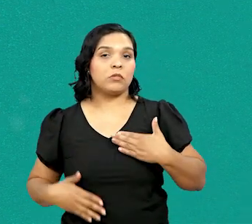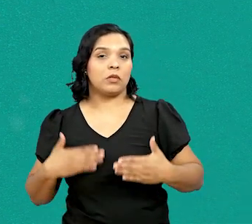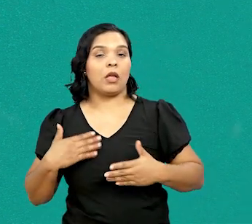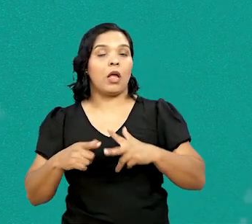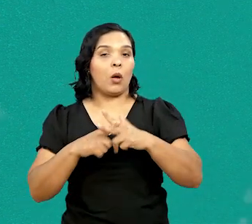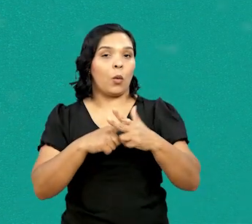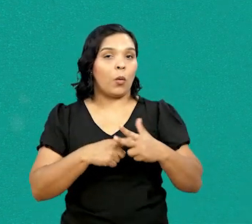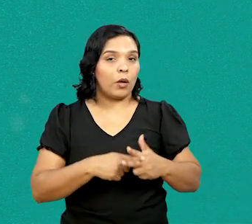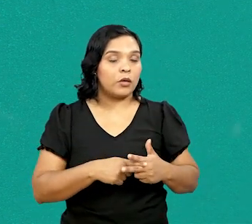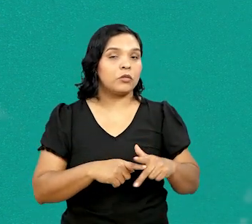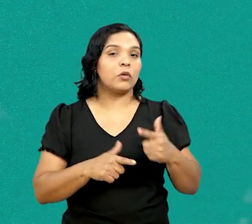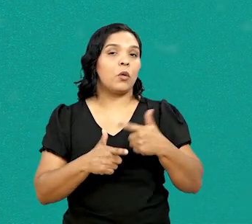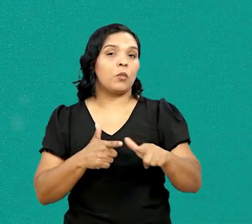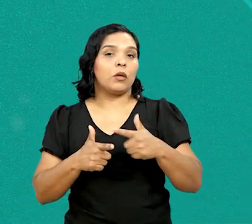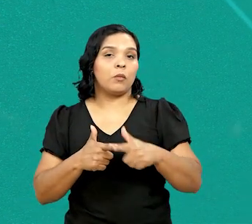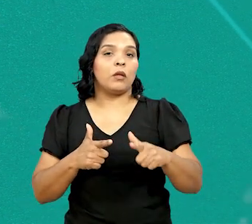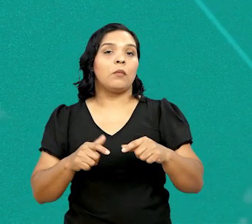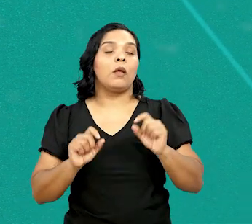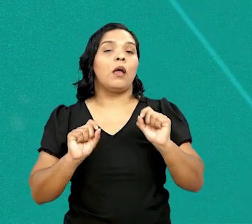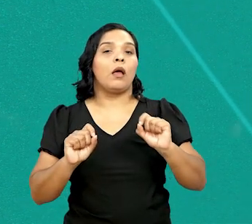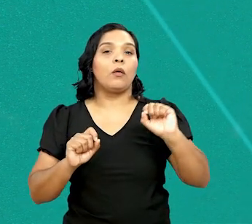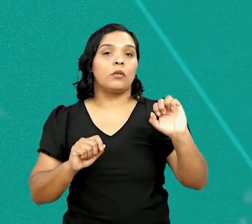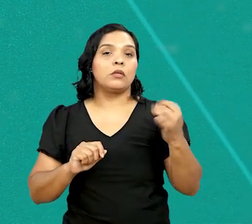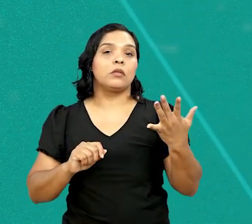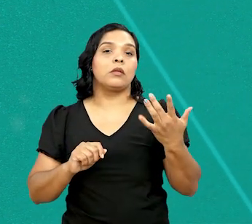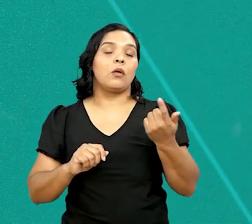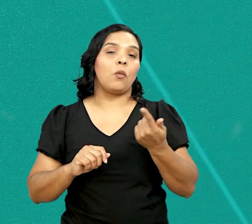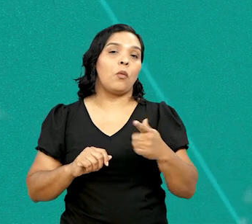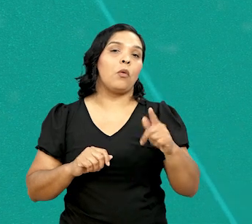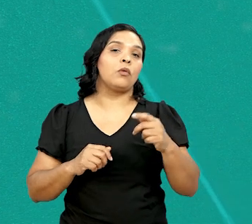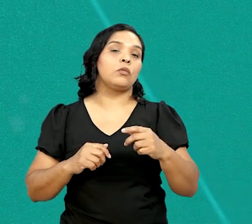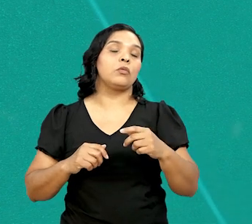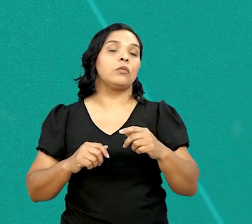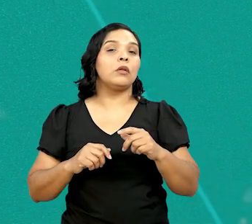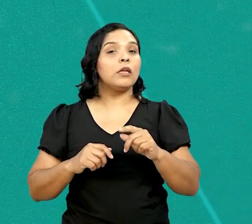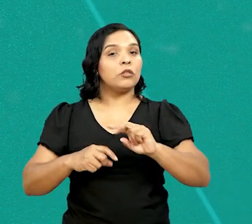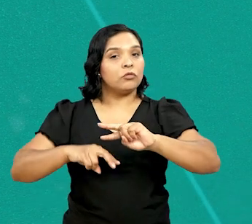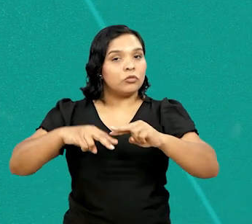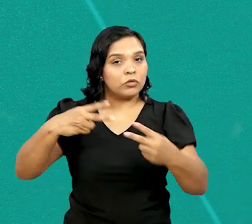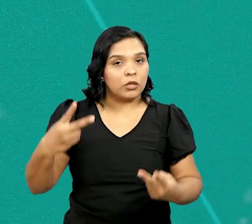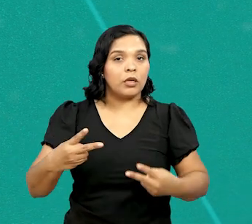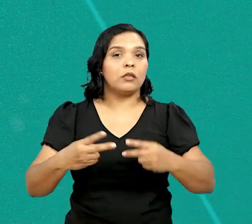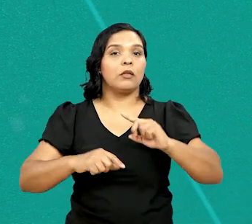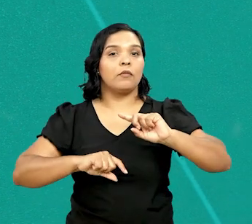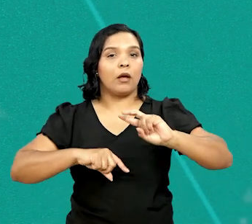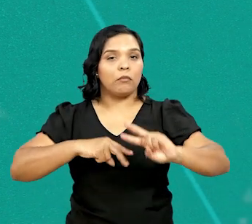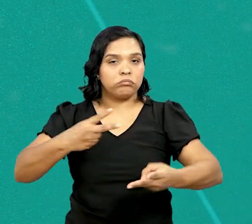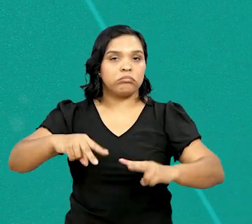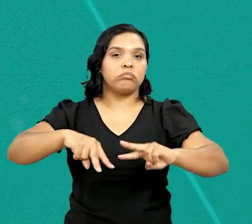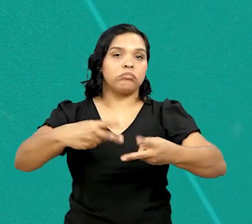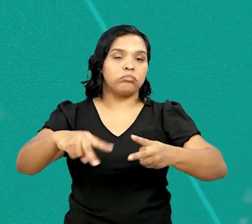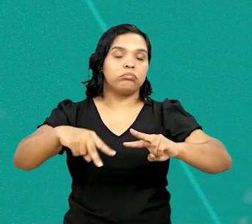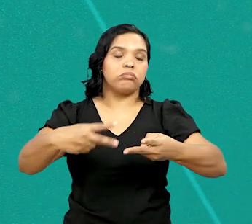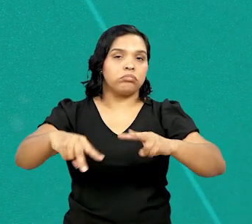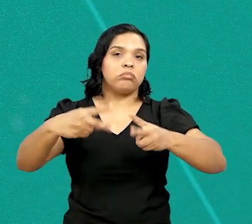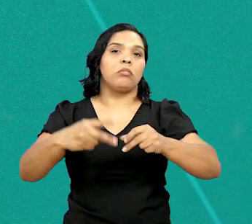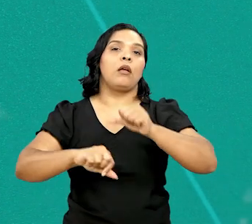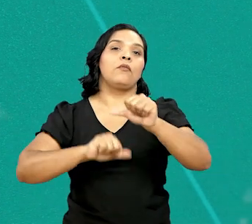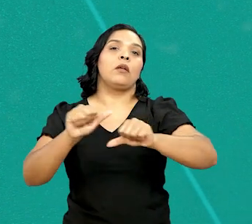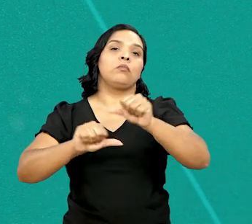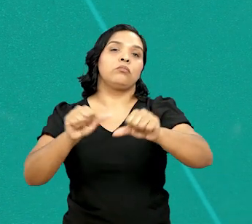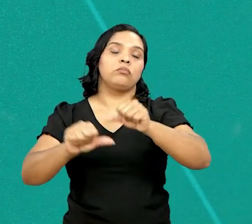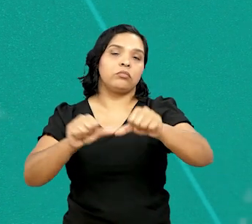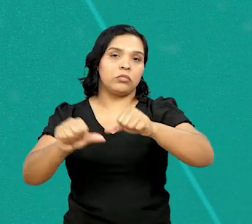proteína e, em vez de corrigir o problema, esse gene acaba acionando um outro gene, que aciona outro gene e assim por diante, em